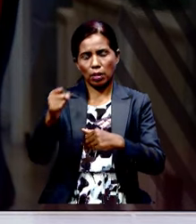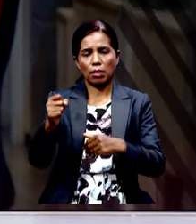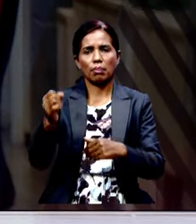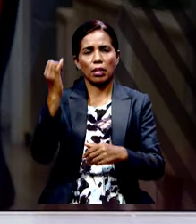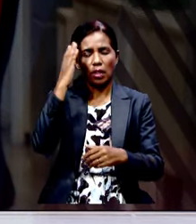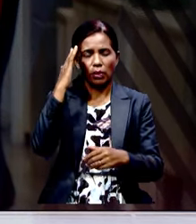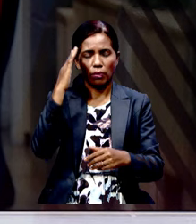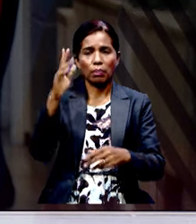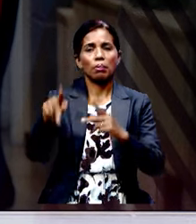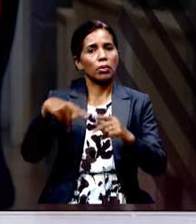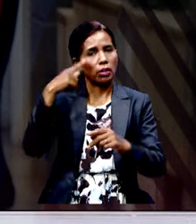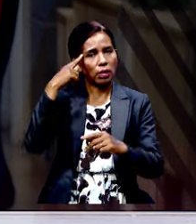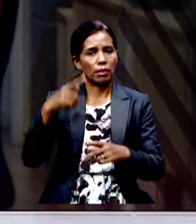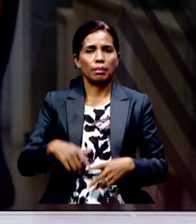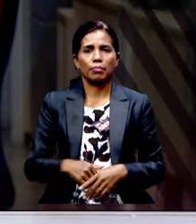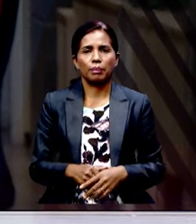política.